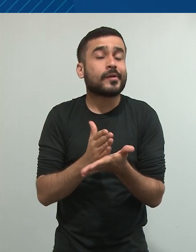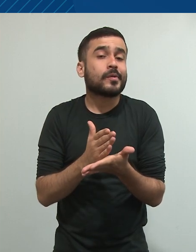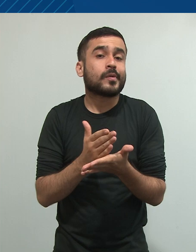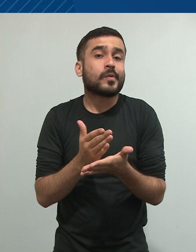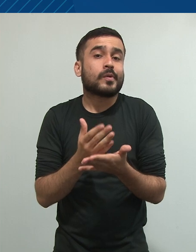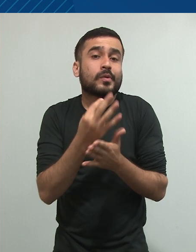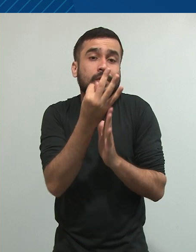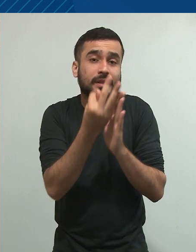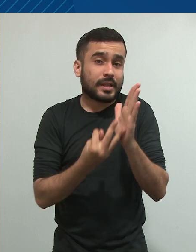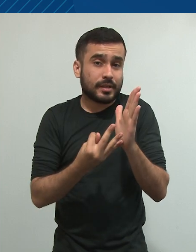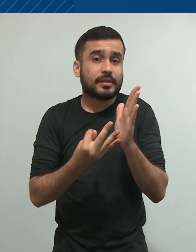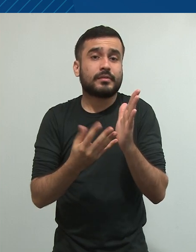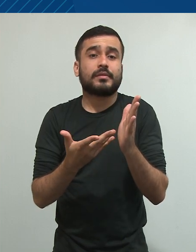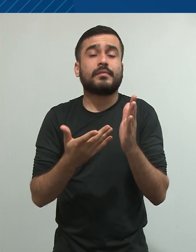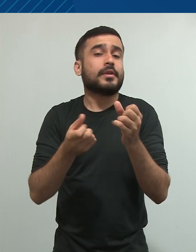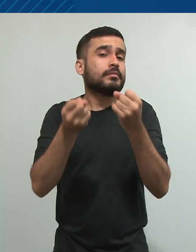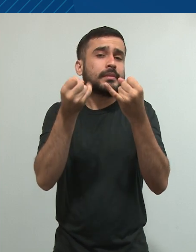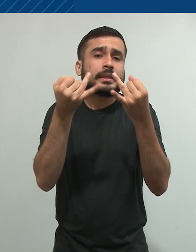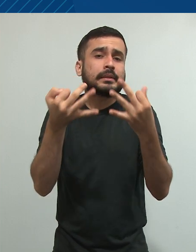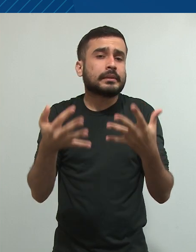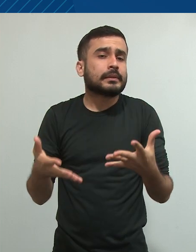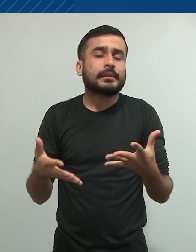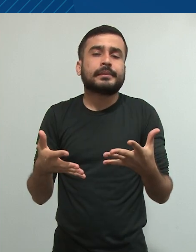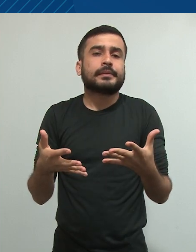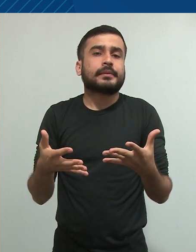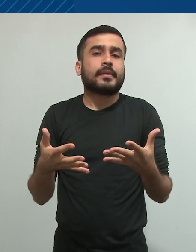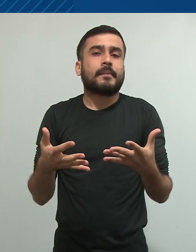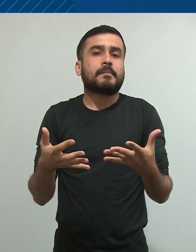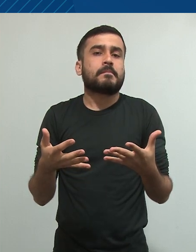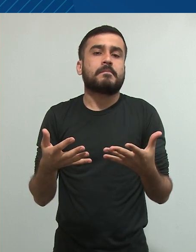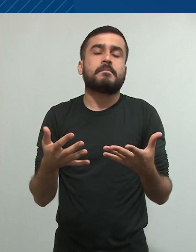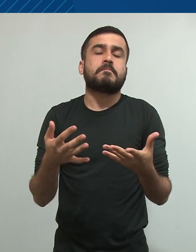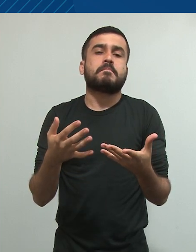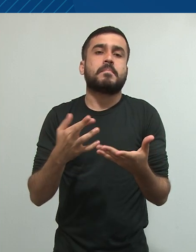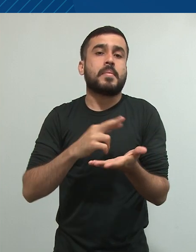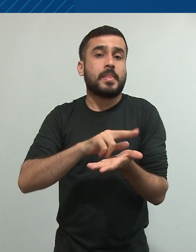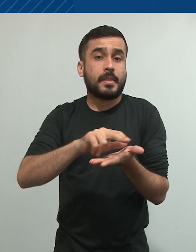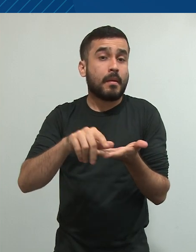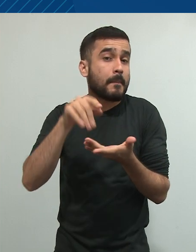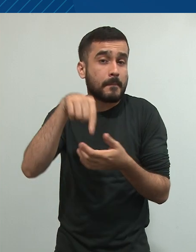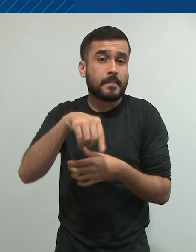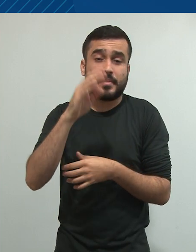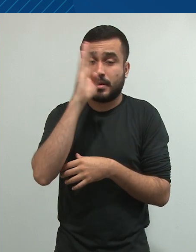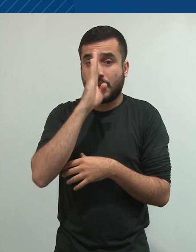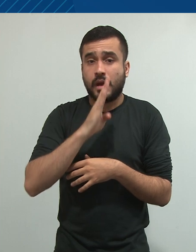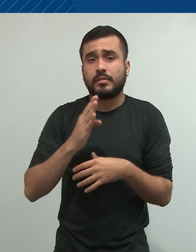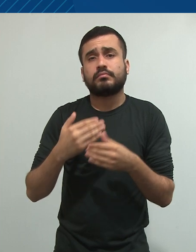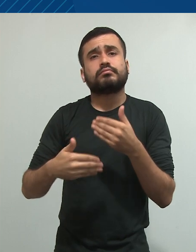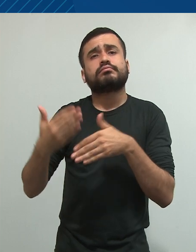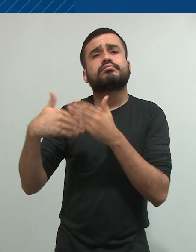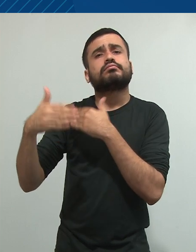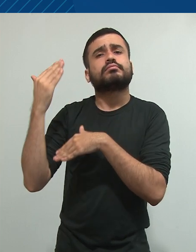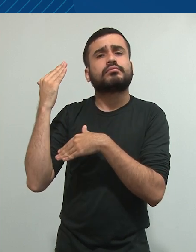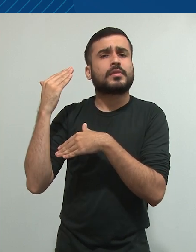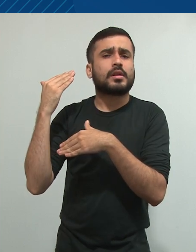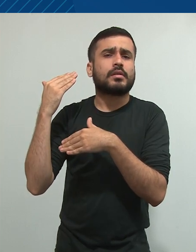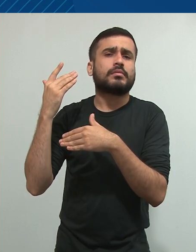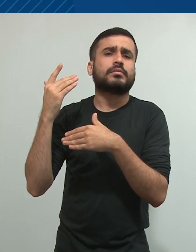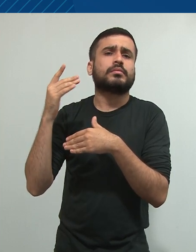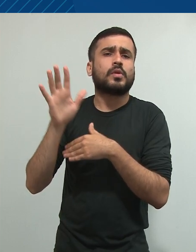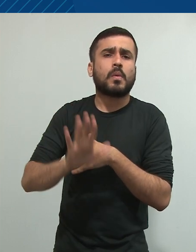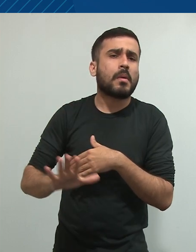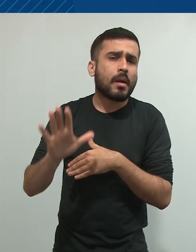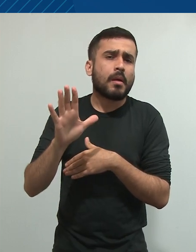sobre banditismo, ele vai pegar exemplos de banditismo do Brasil até a